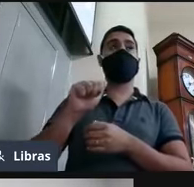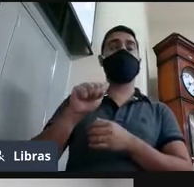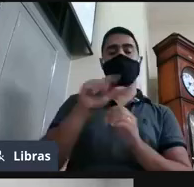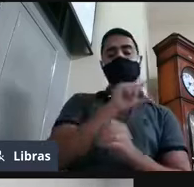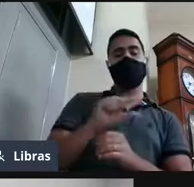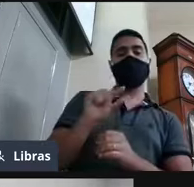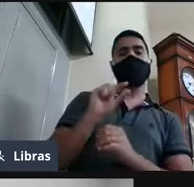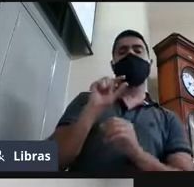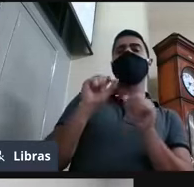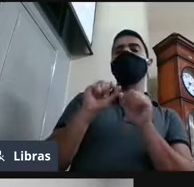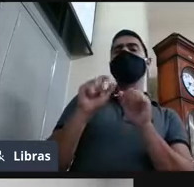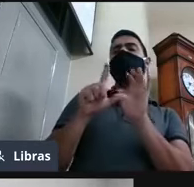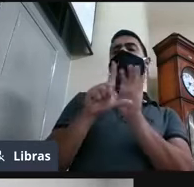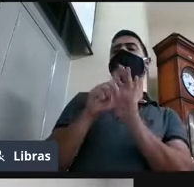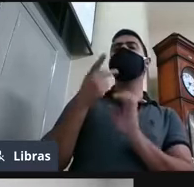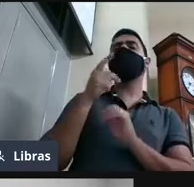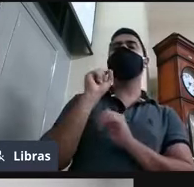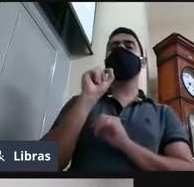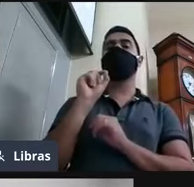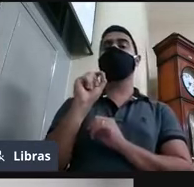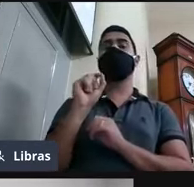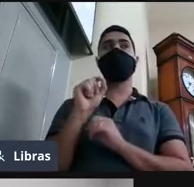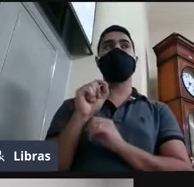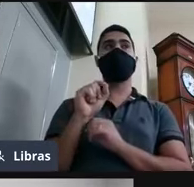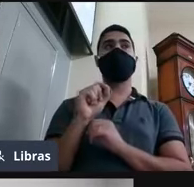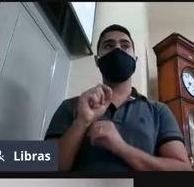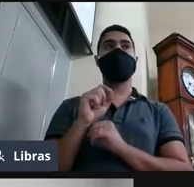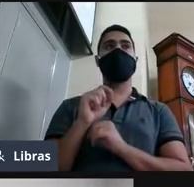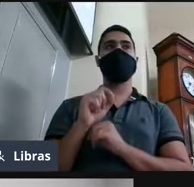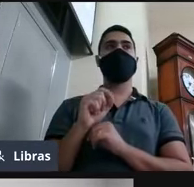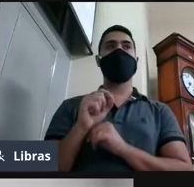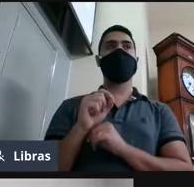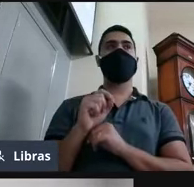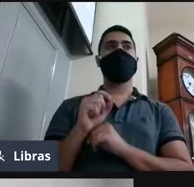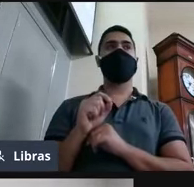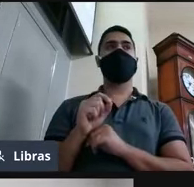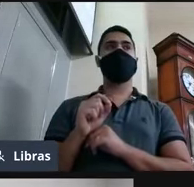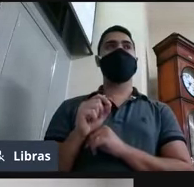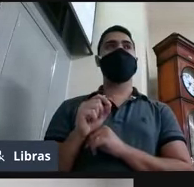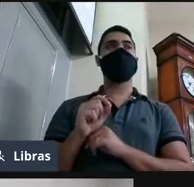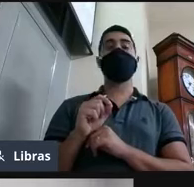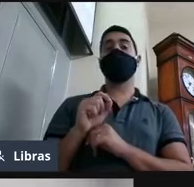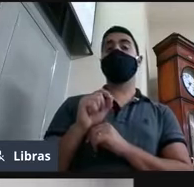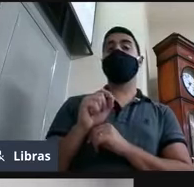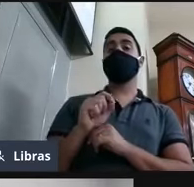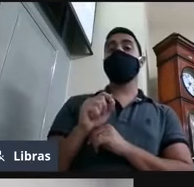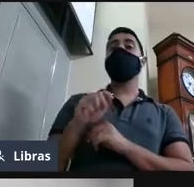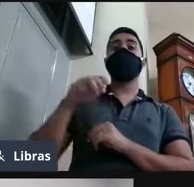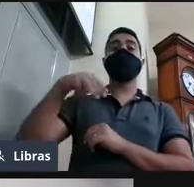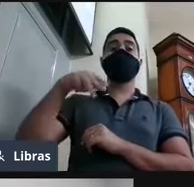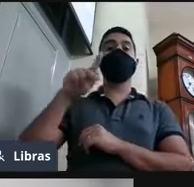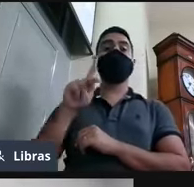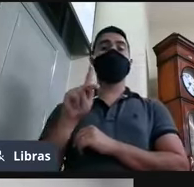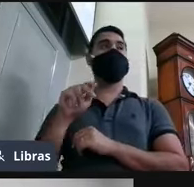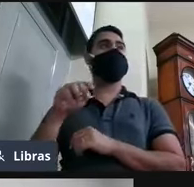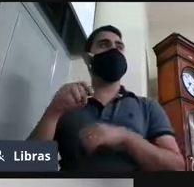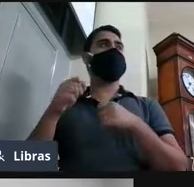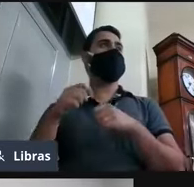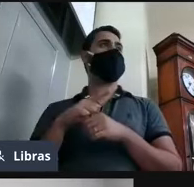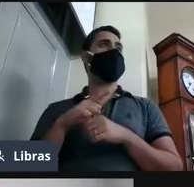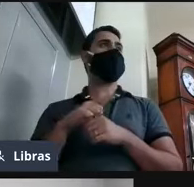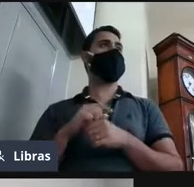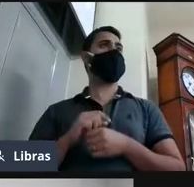artigo 240 diz é a participação efetiva do Ministério Público, que é um